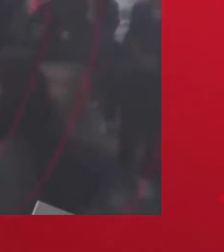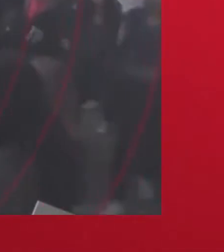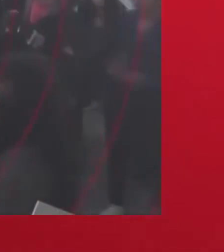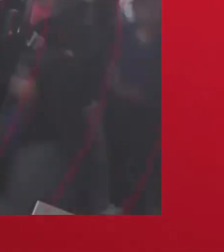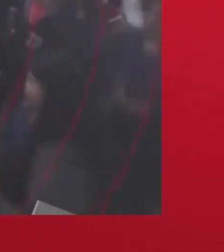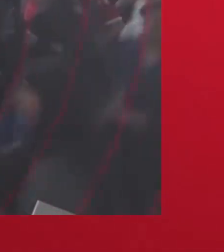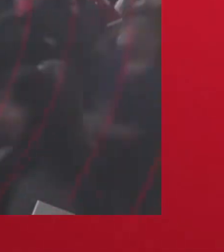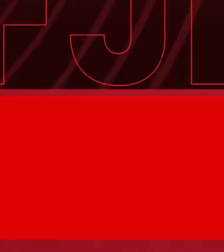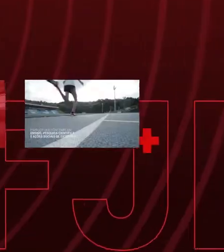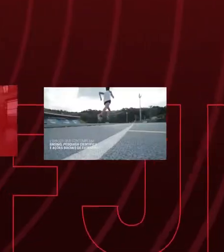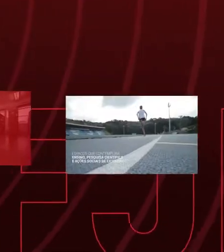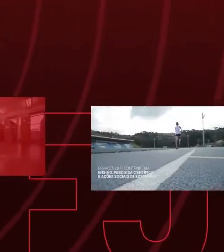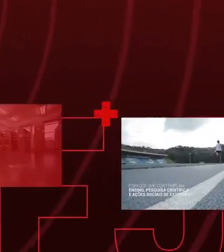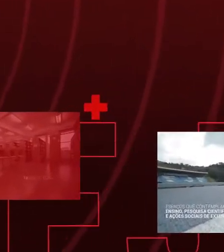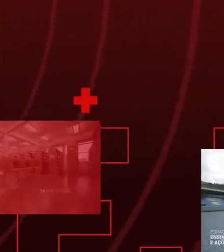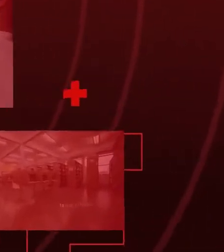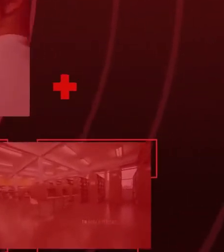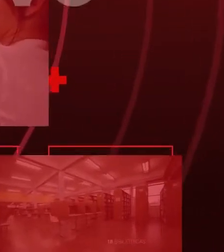E aí